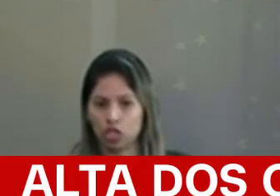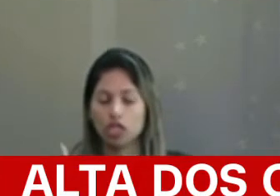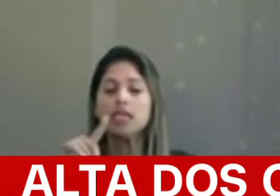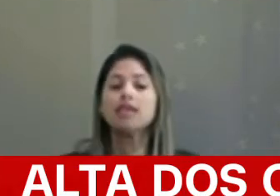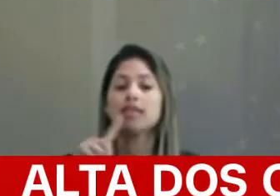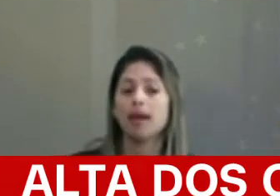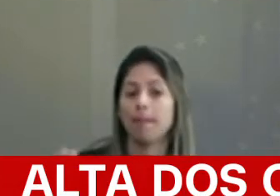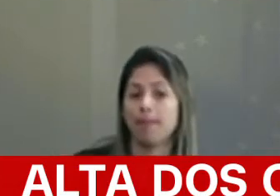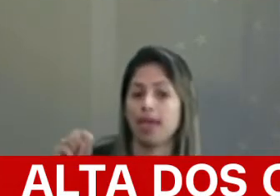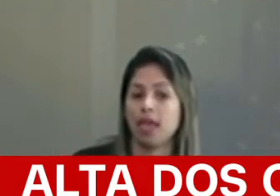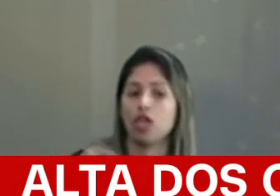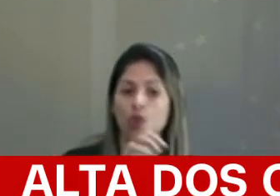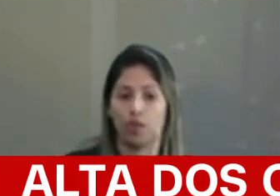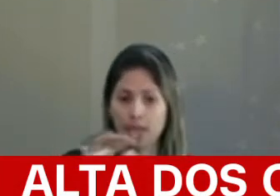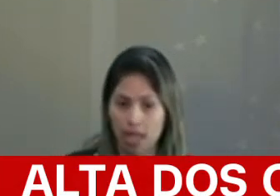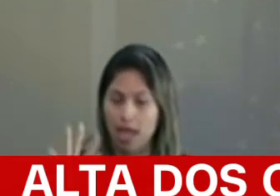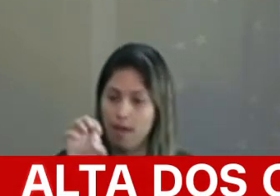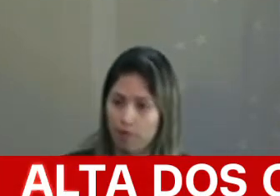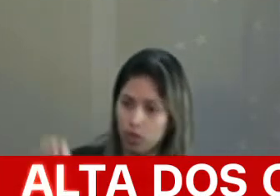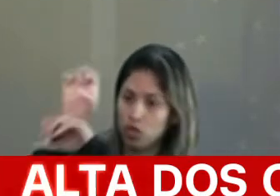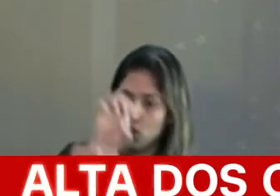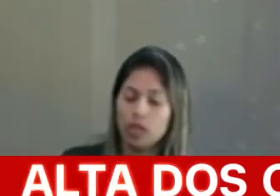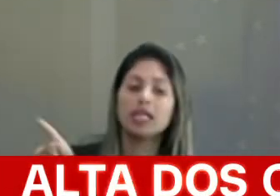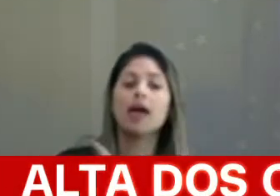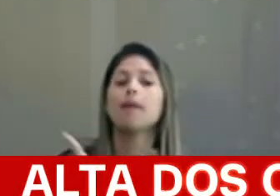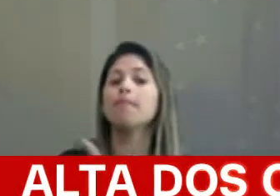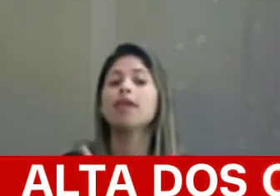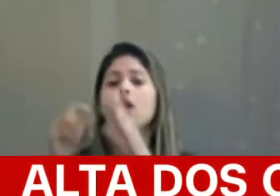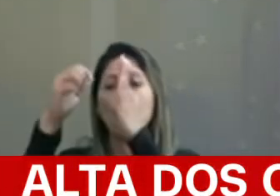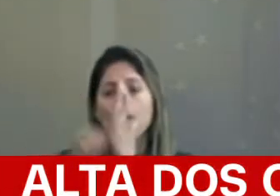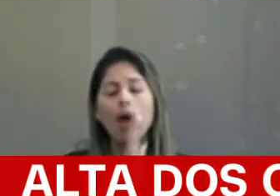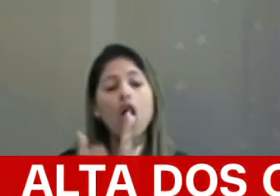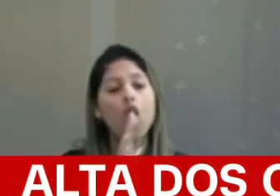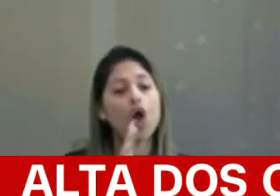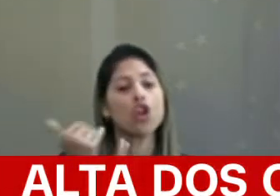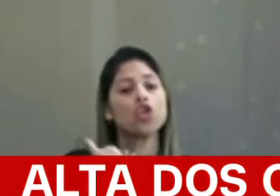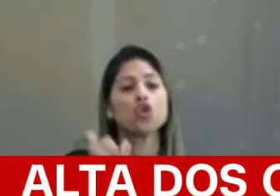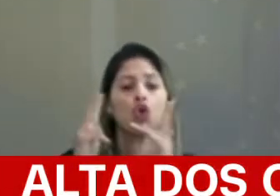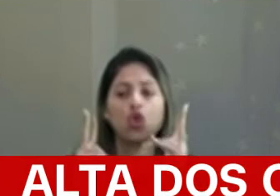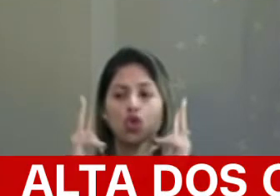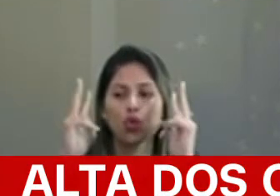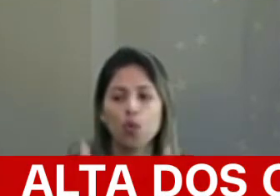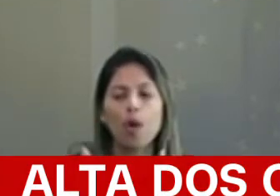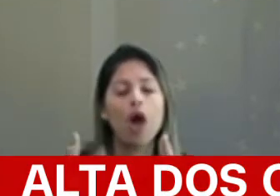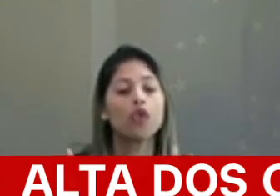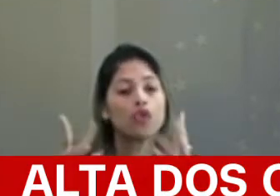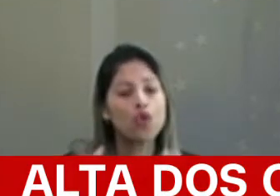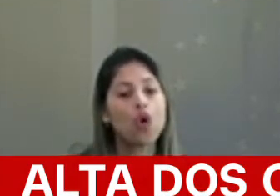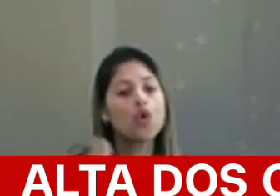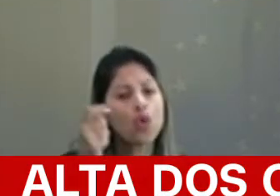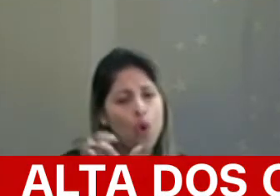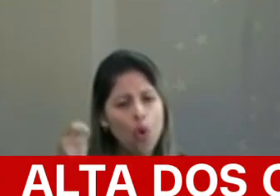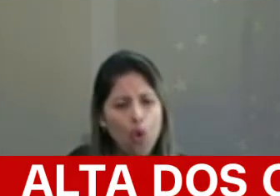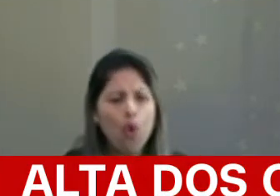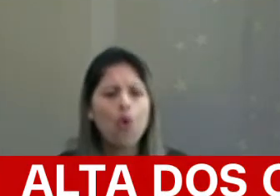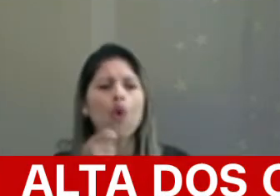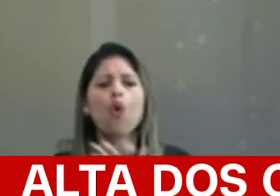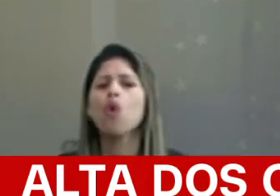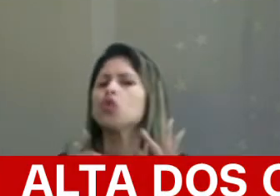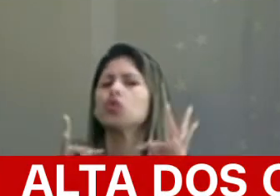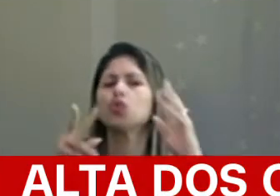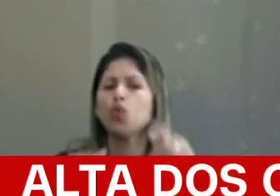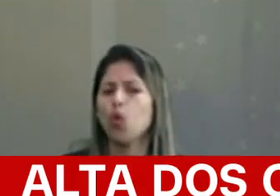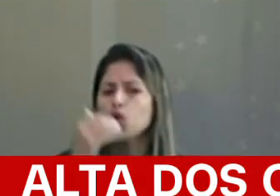Federal conseguirão convergir para uma alíquota uniforme, sem que tenham que forçosamente aderir